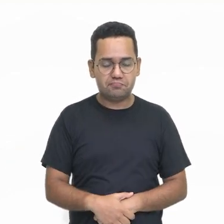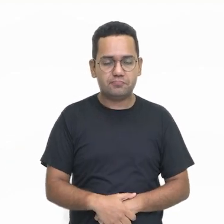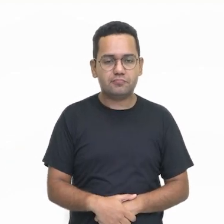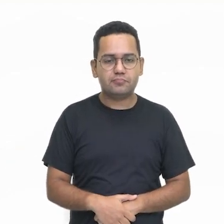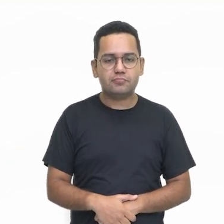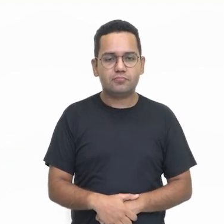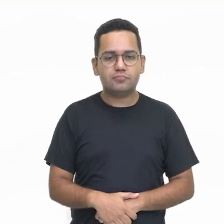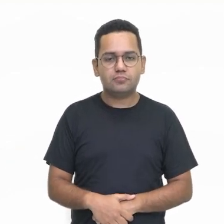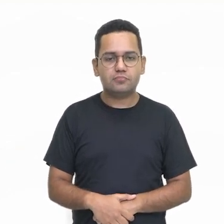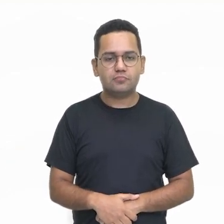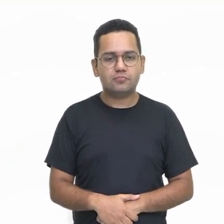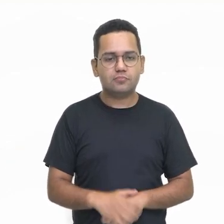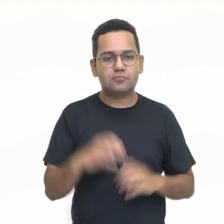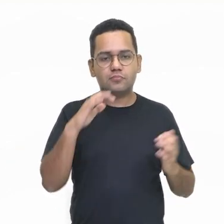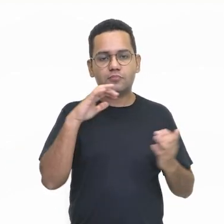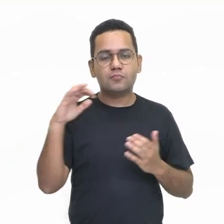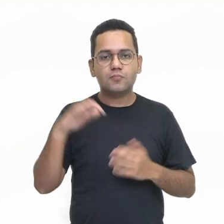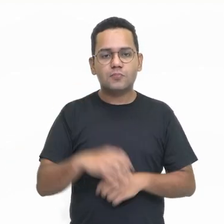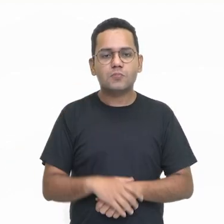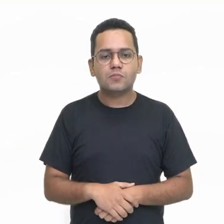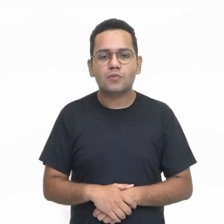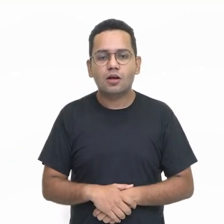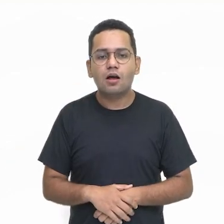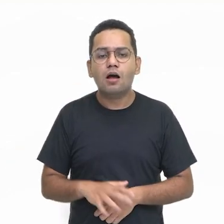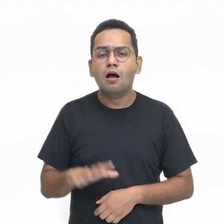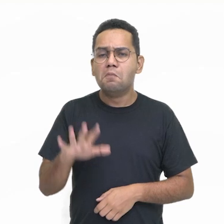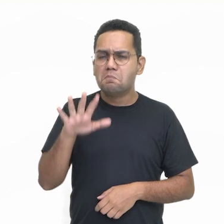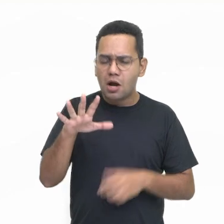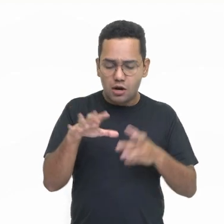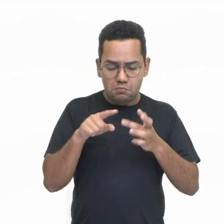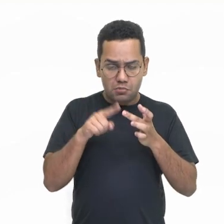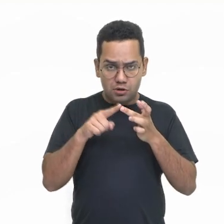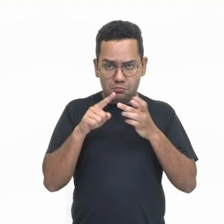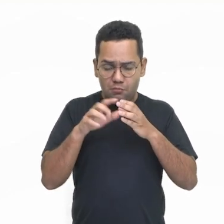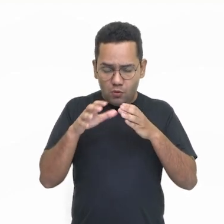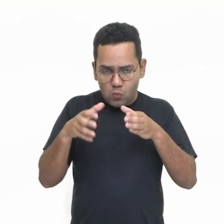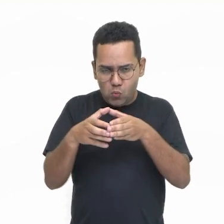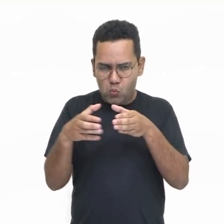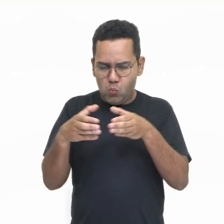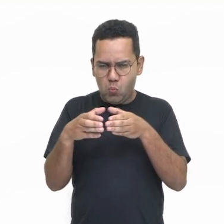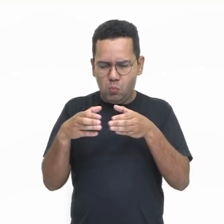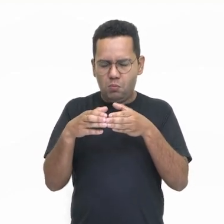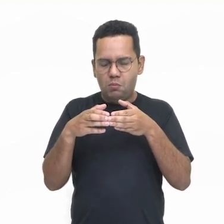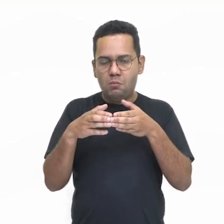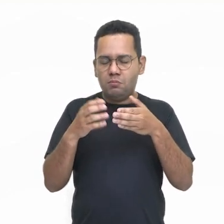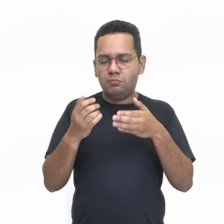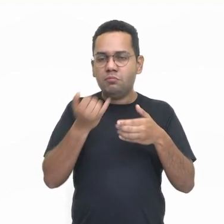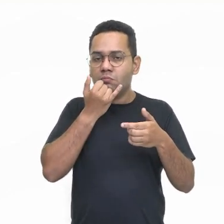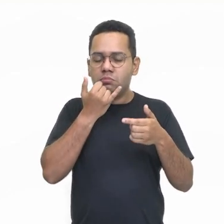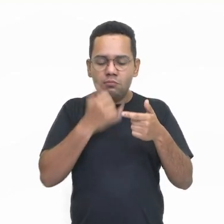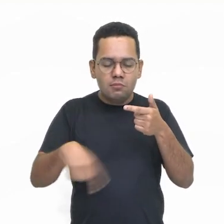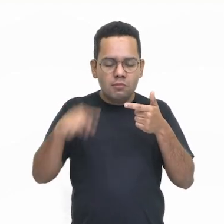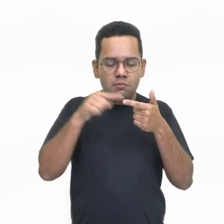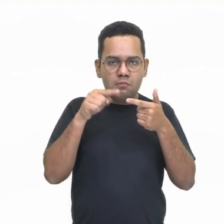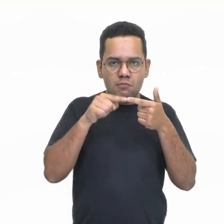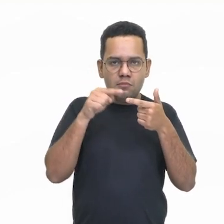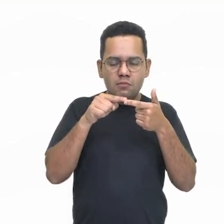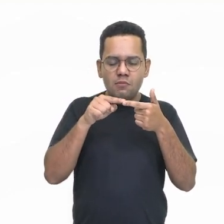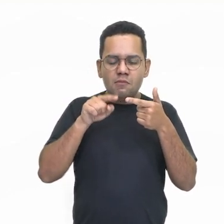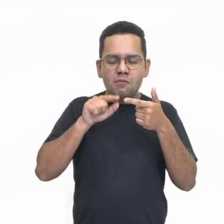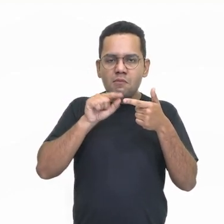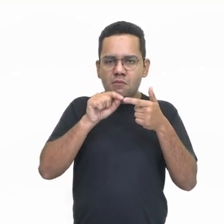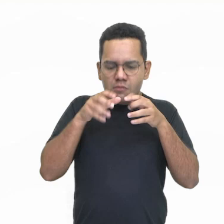o conjunto de populações de uma mesma espécie né que no caso vão compor populações de